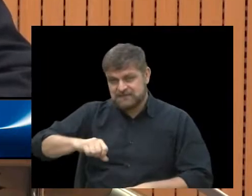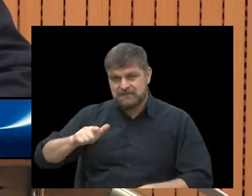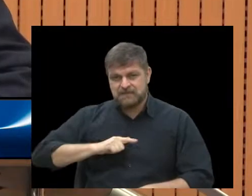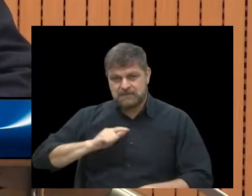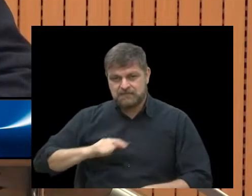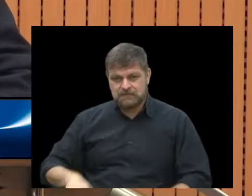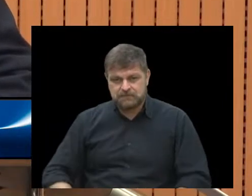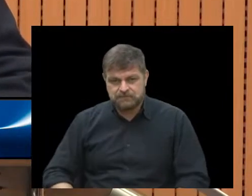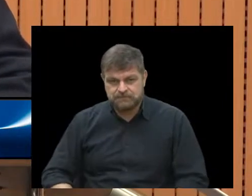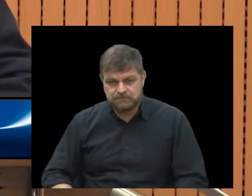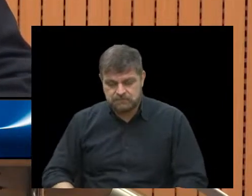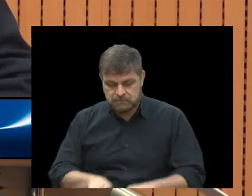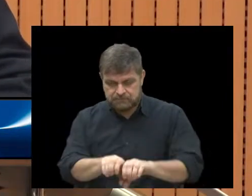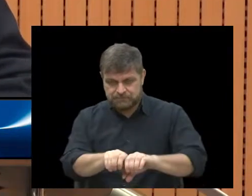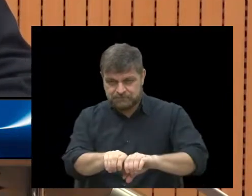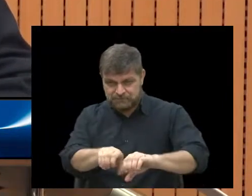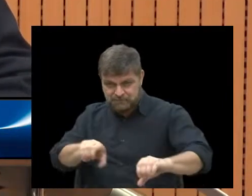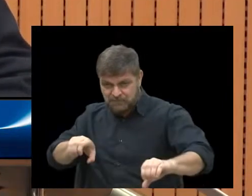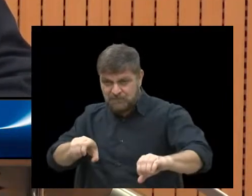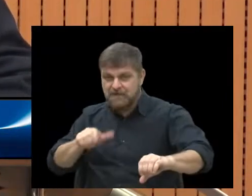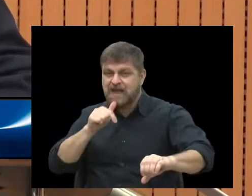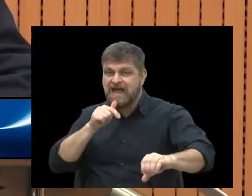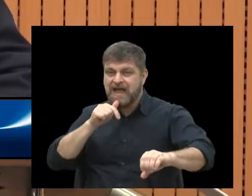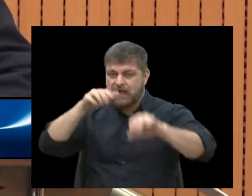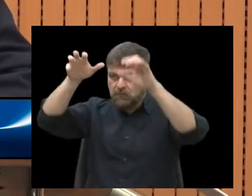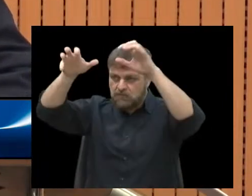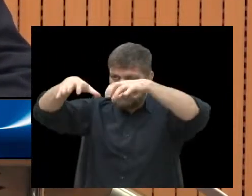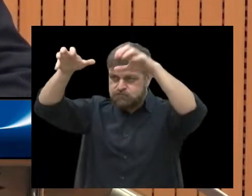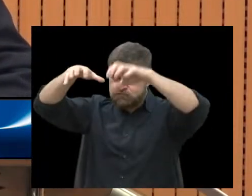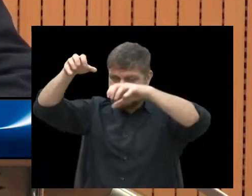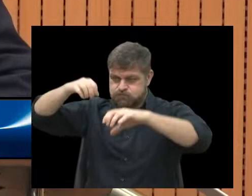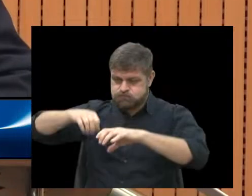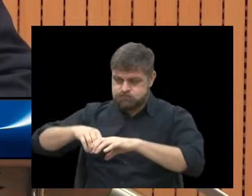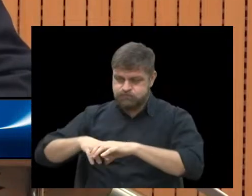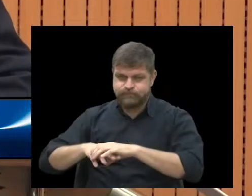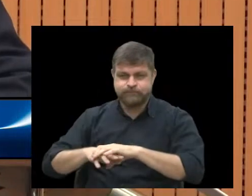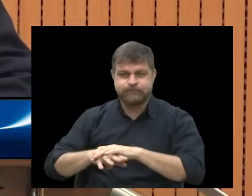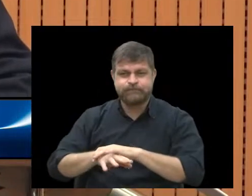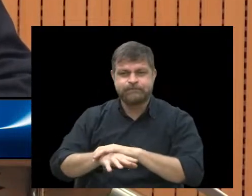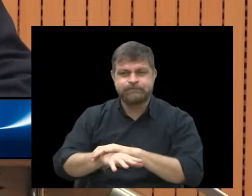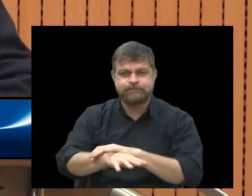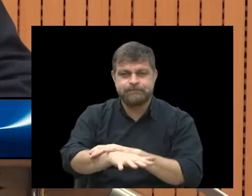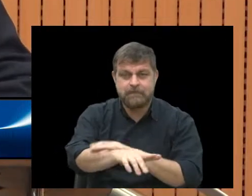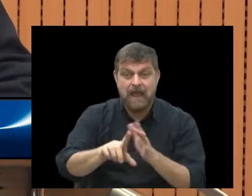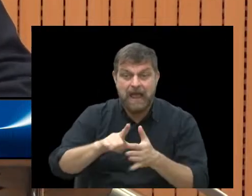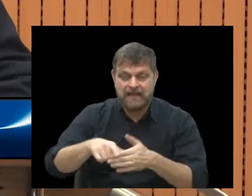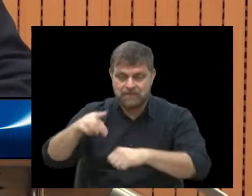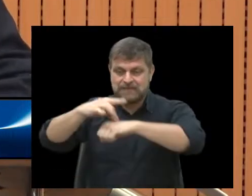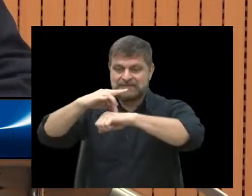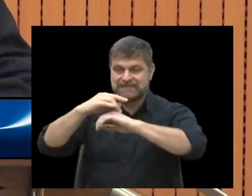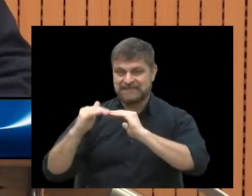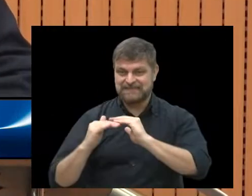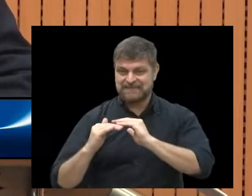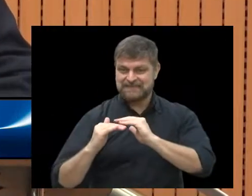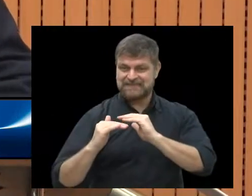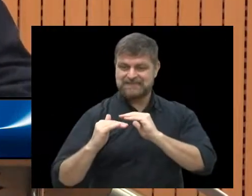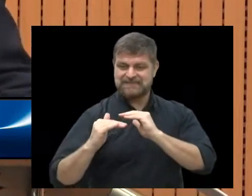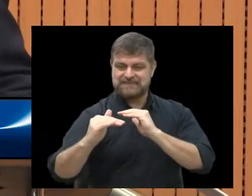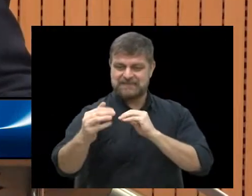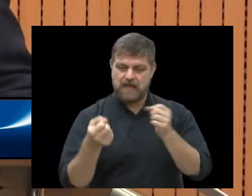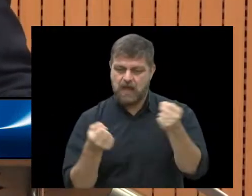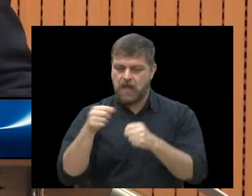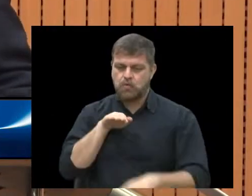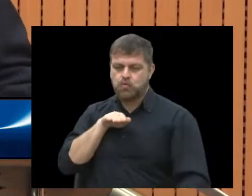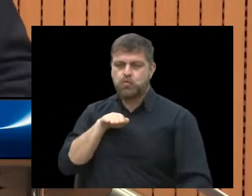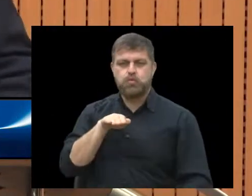galeria ali no meio do bairro da Vitória, para que seja feita essa pavimentação. Dia